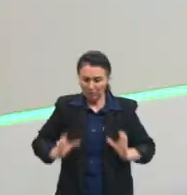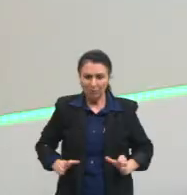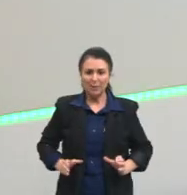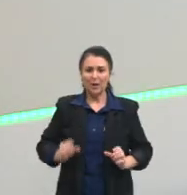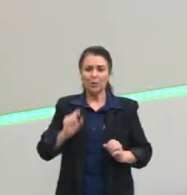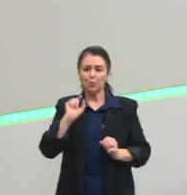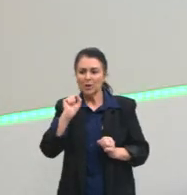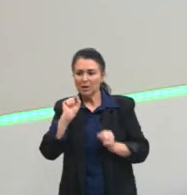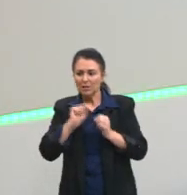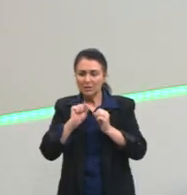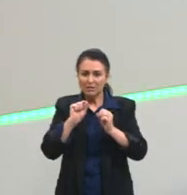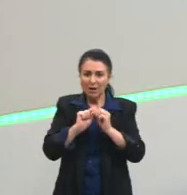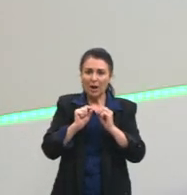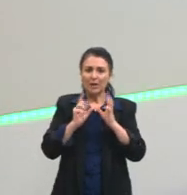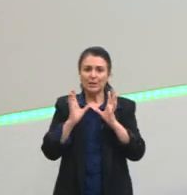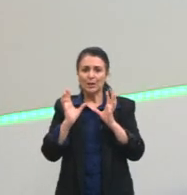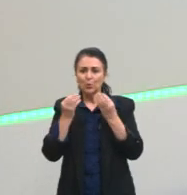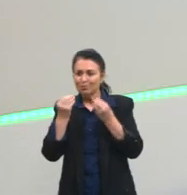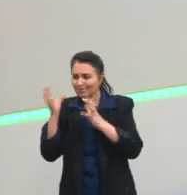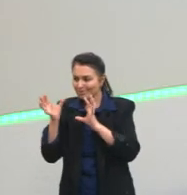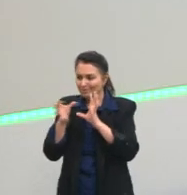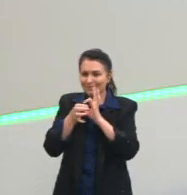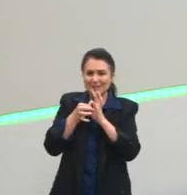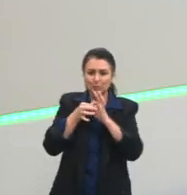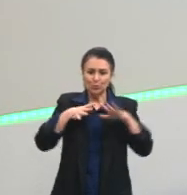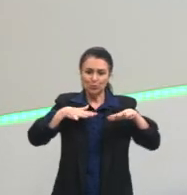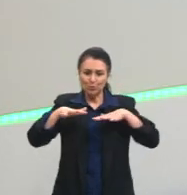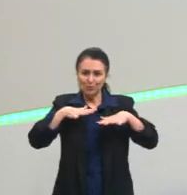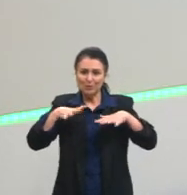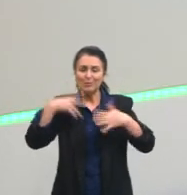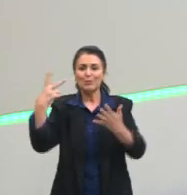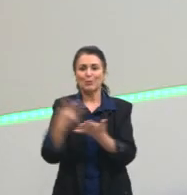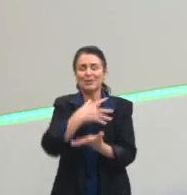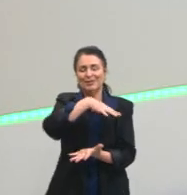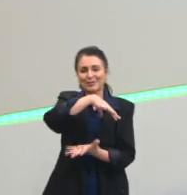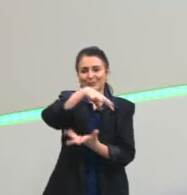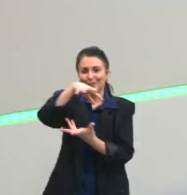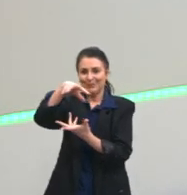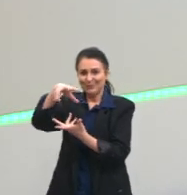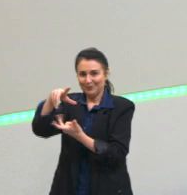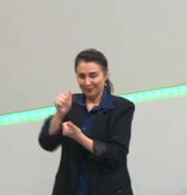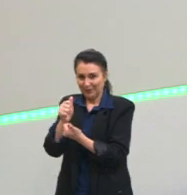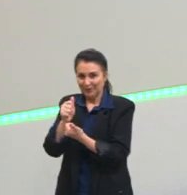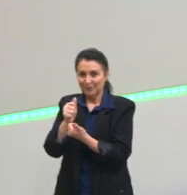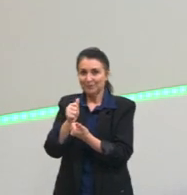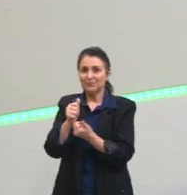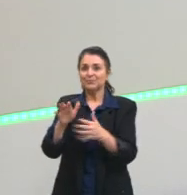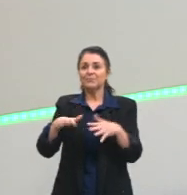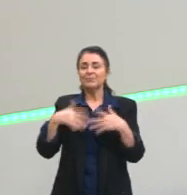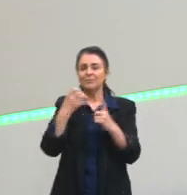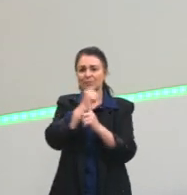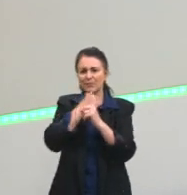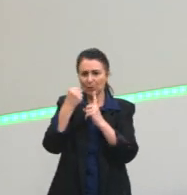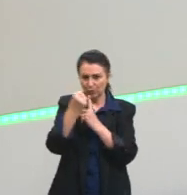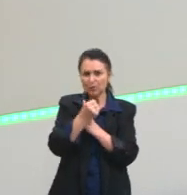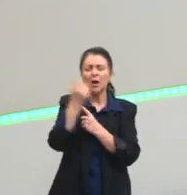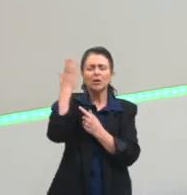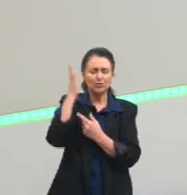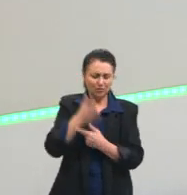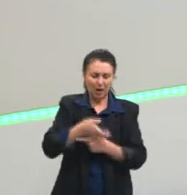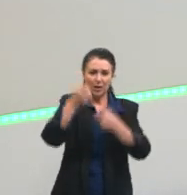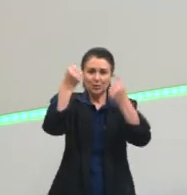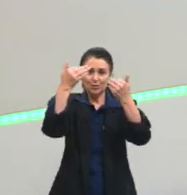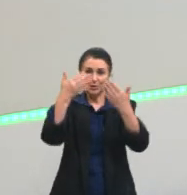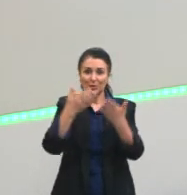se encaixam se desencaixam esses movimentos que estão acontecendo e aqui claro então nós vemos isso também lá da outra aula só recapitulando